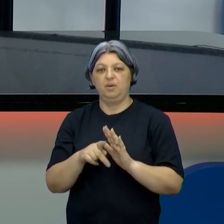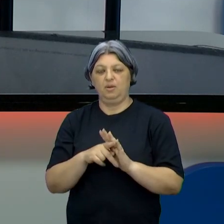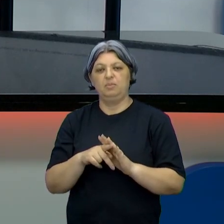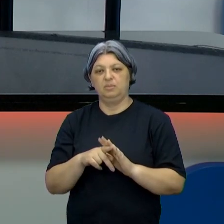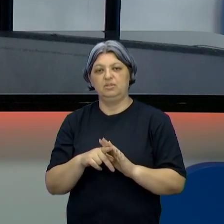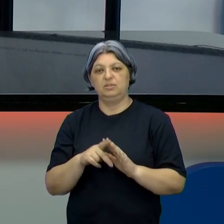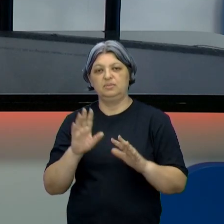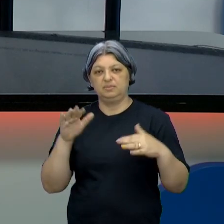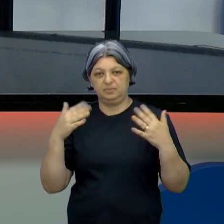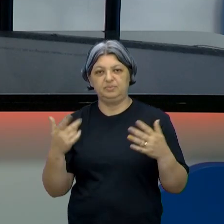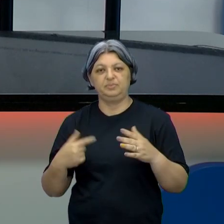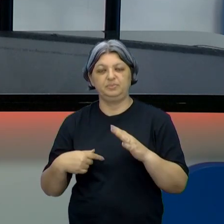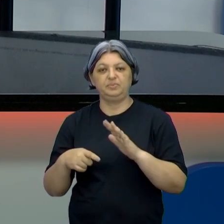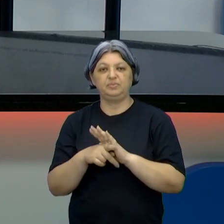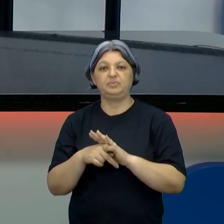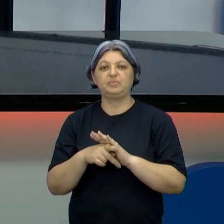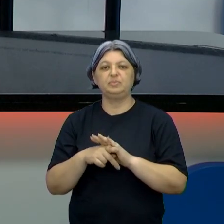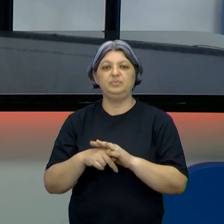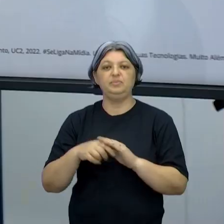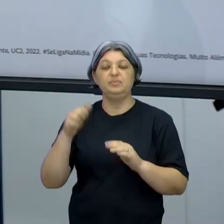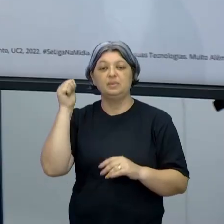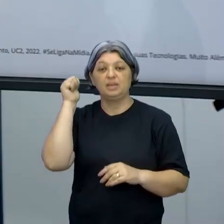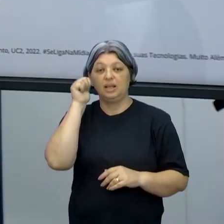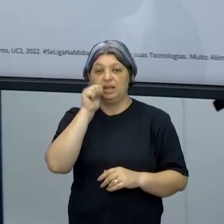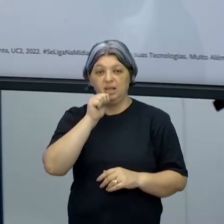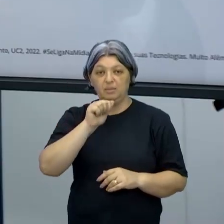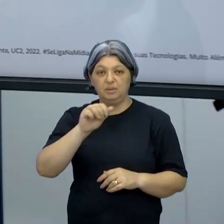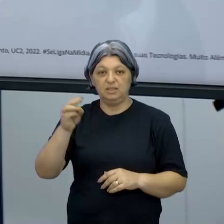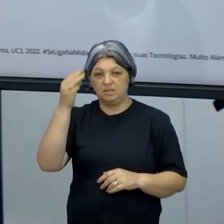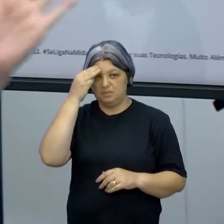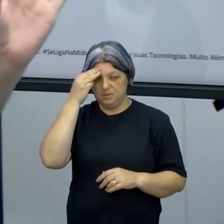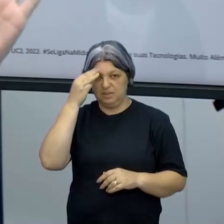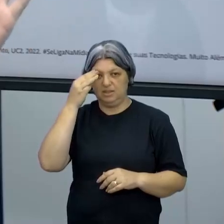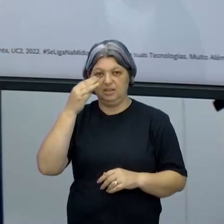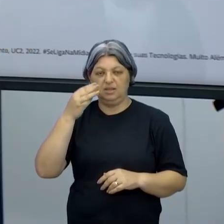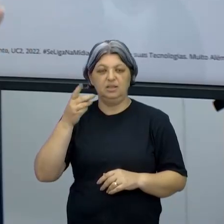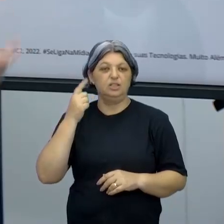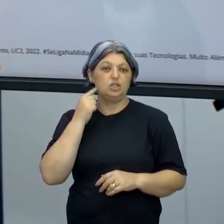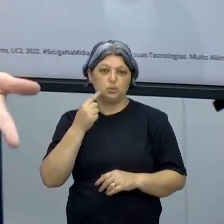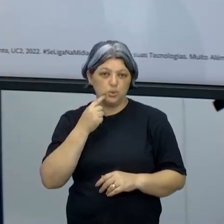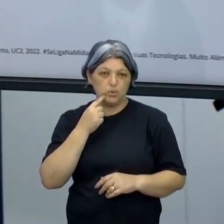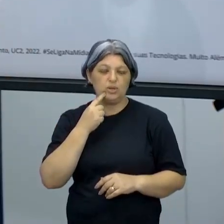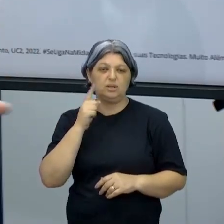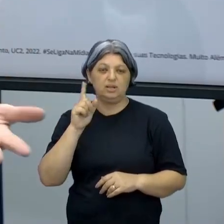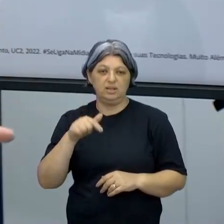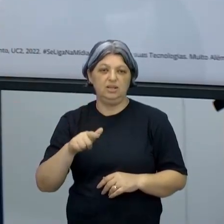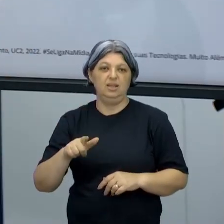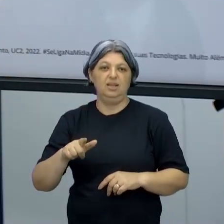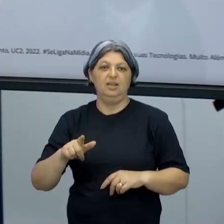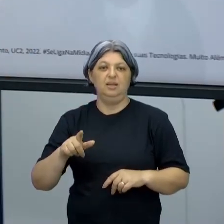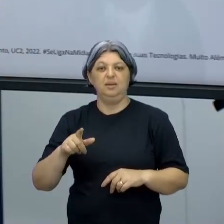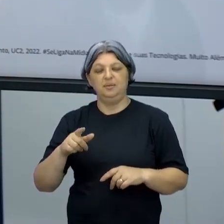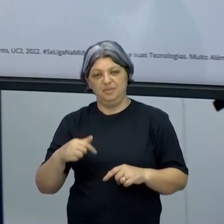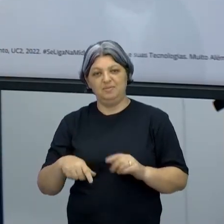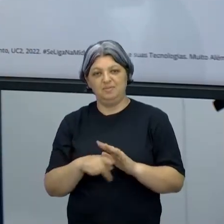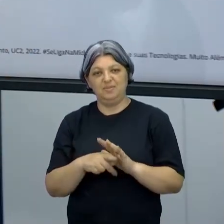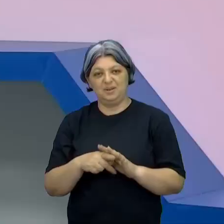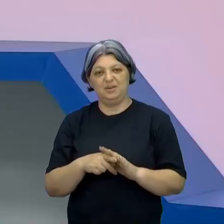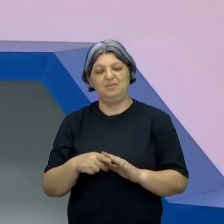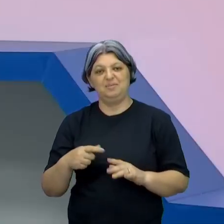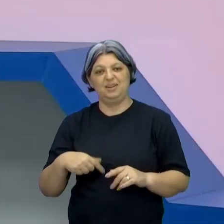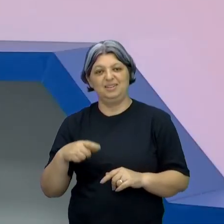Inclusive, quem me batizou foi minha sobrinha surda, quando tinha 6 aninhos. E eu nunca mudei, porque eu acho que como ela me deu esse batismo, exato. A gente tem que